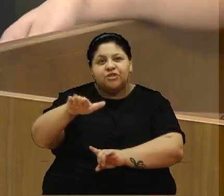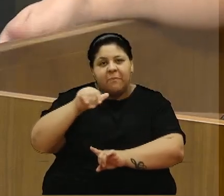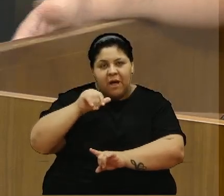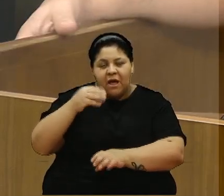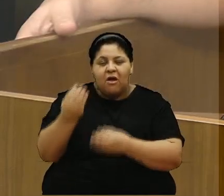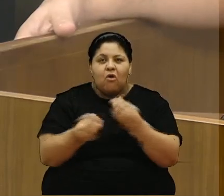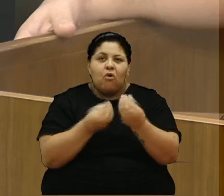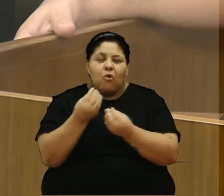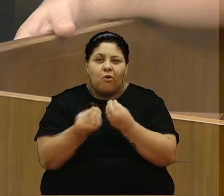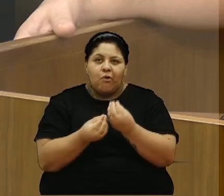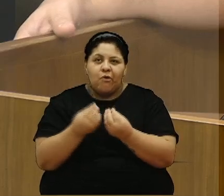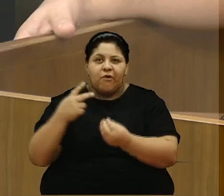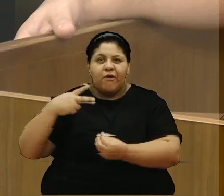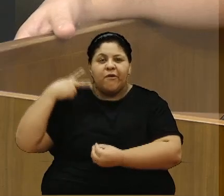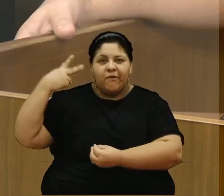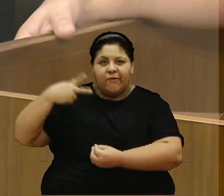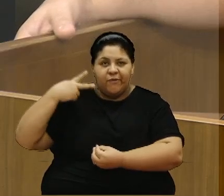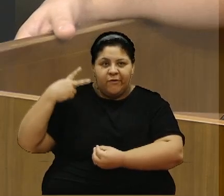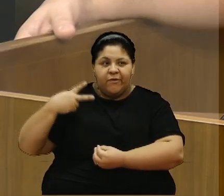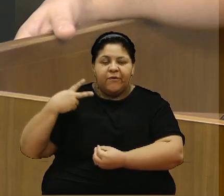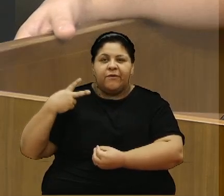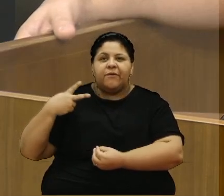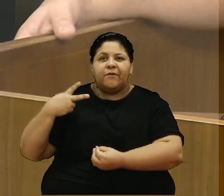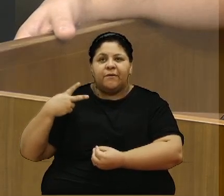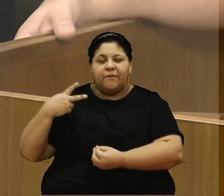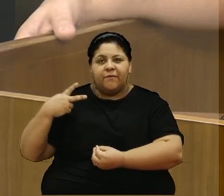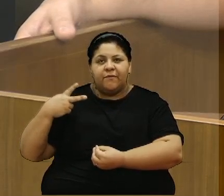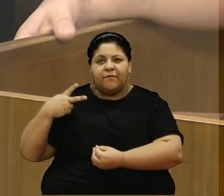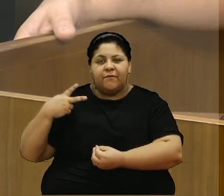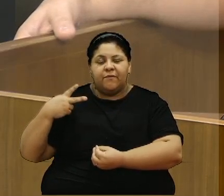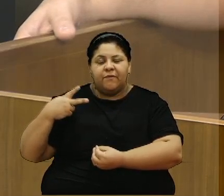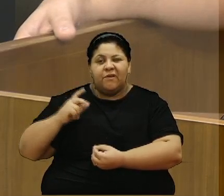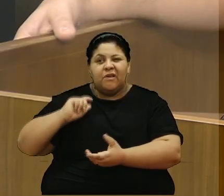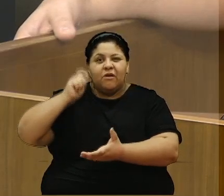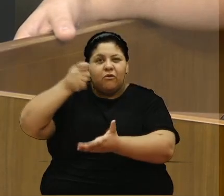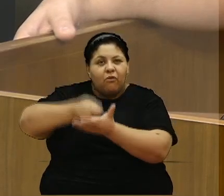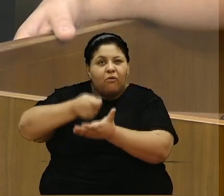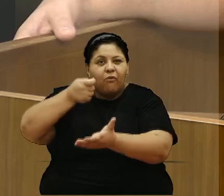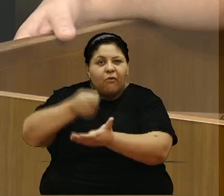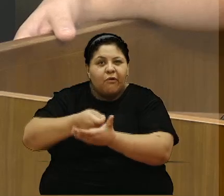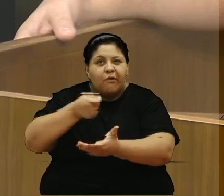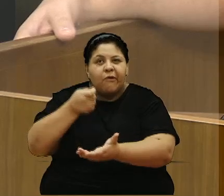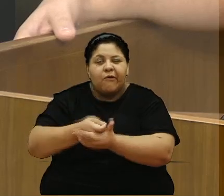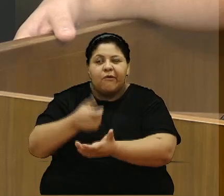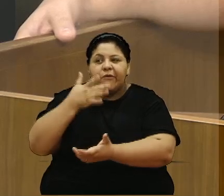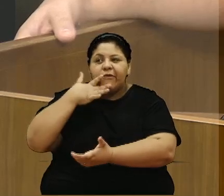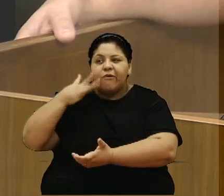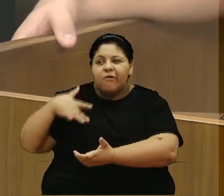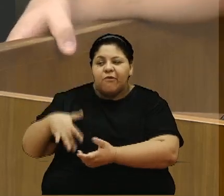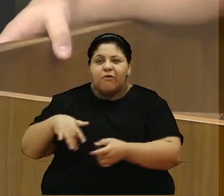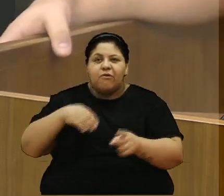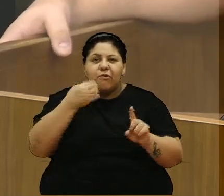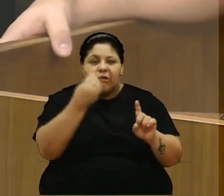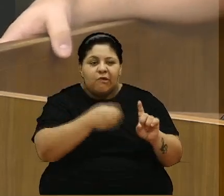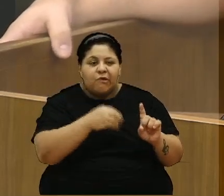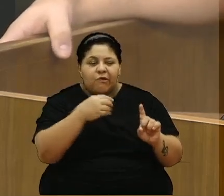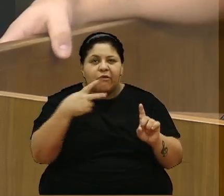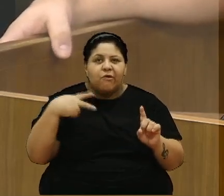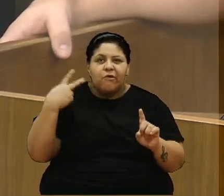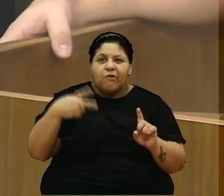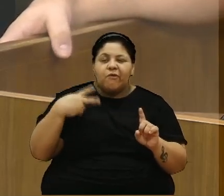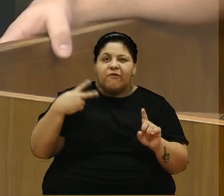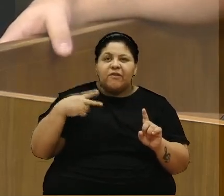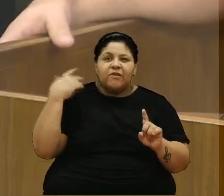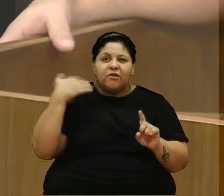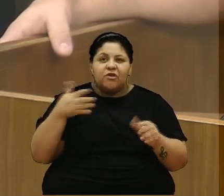enquanto vereadora que luta pela essa questão das crianças, vulnerabilidade, a vereadora Andressa, assistente